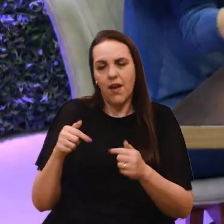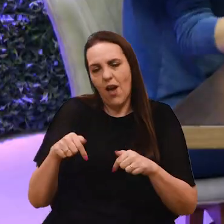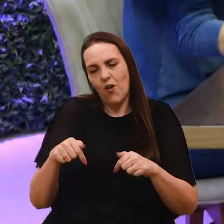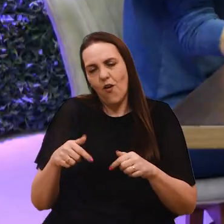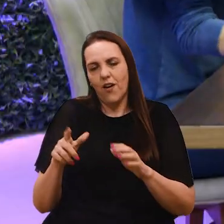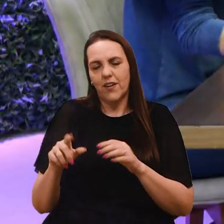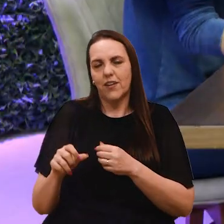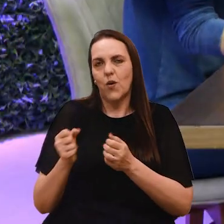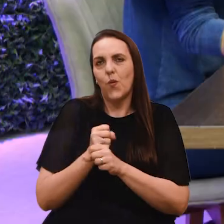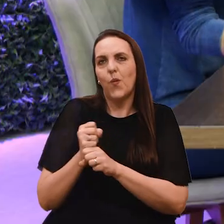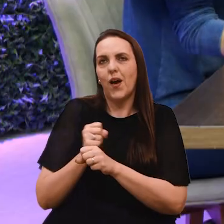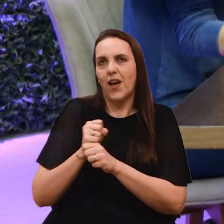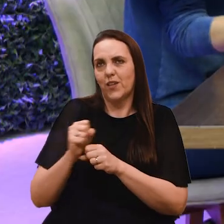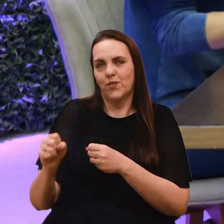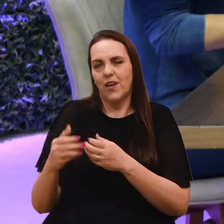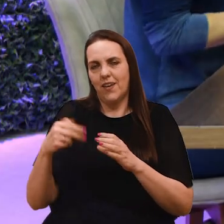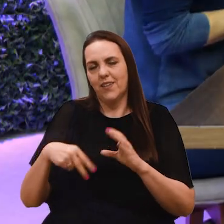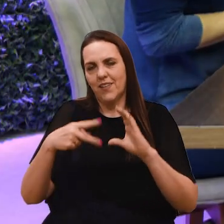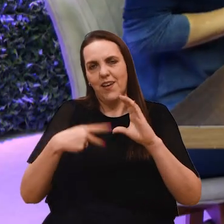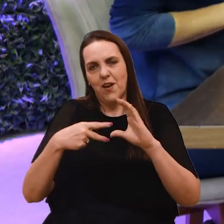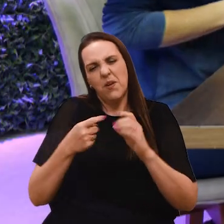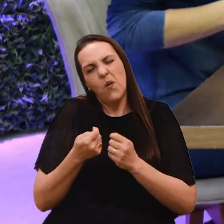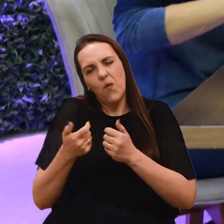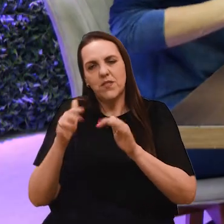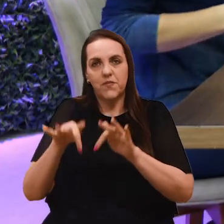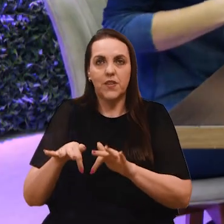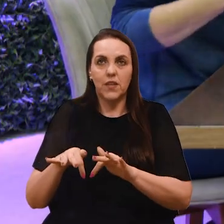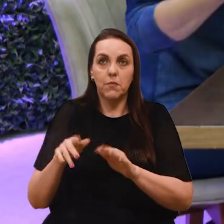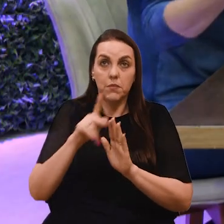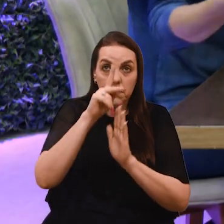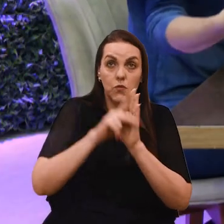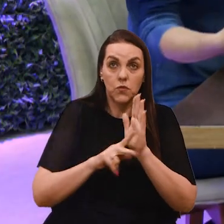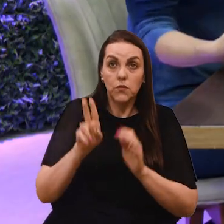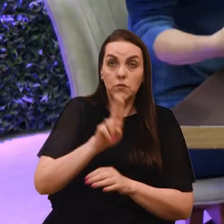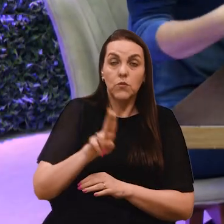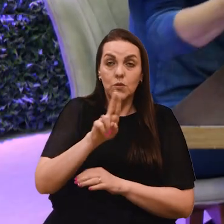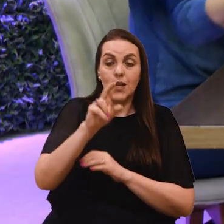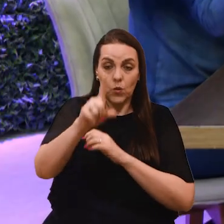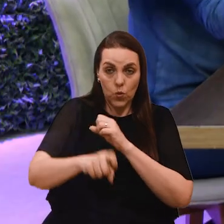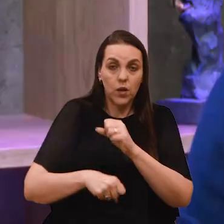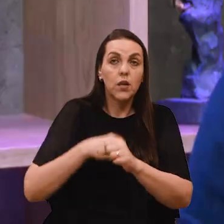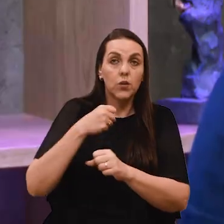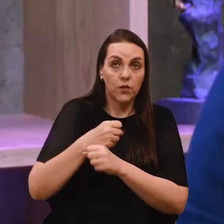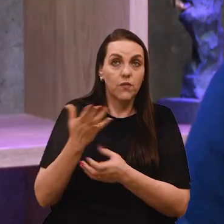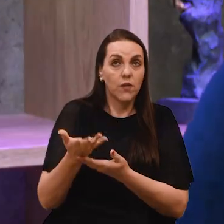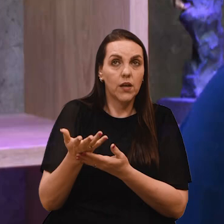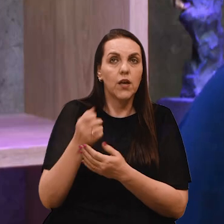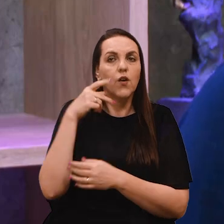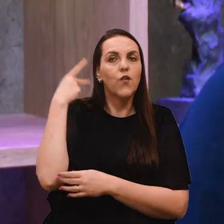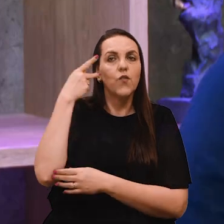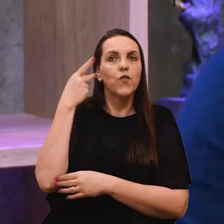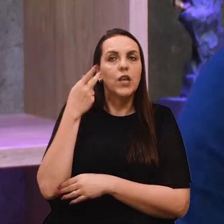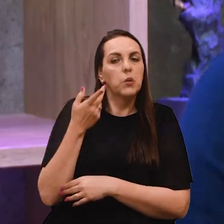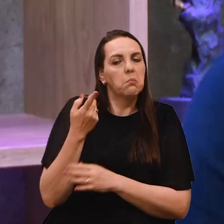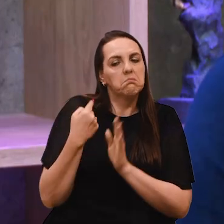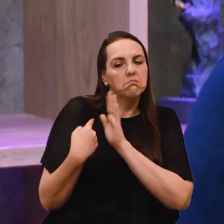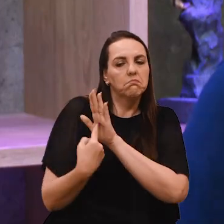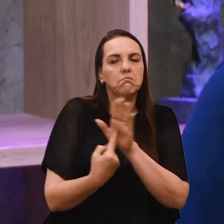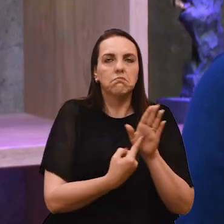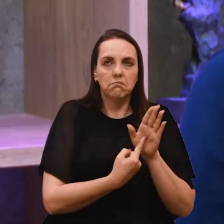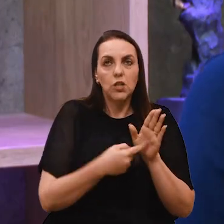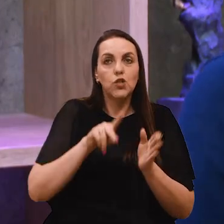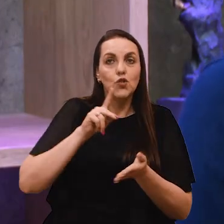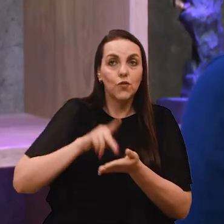ano legislativo já está quase terminando. Mas esses projetos podem ser utilizados para o ano que vem e um vereador apresentar e, de